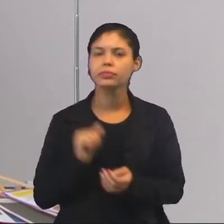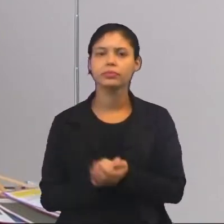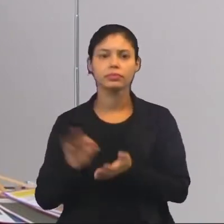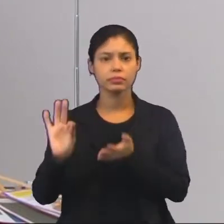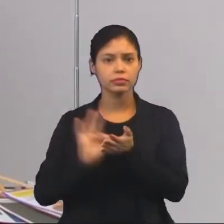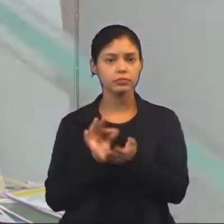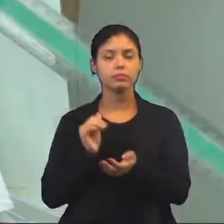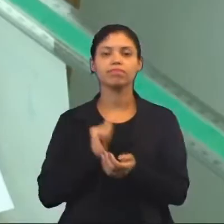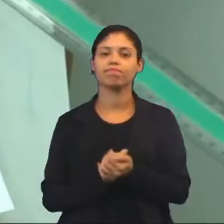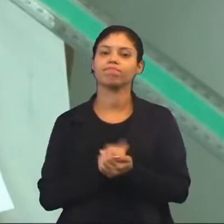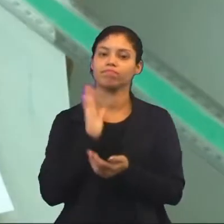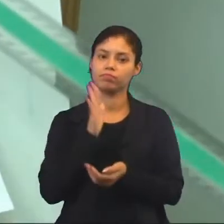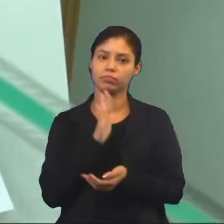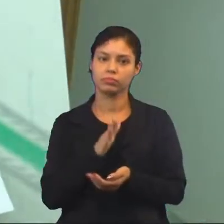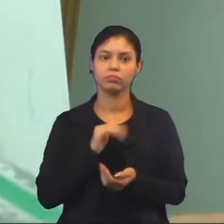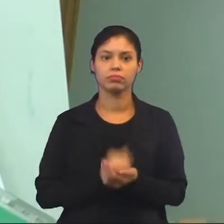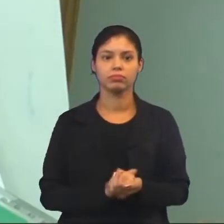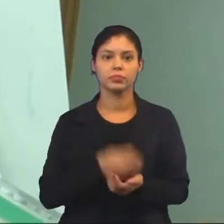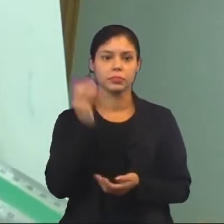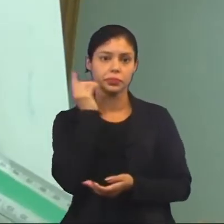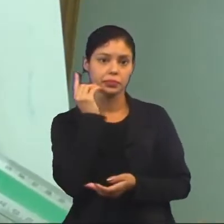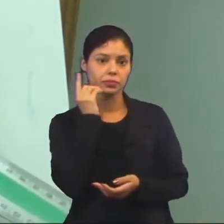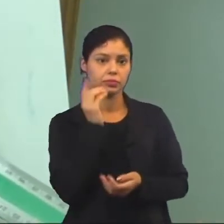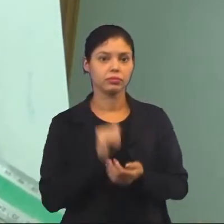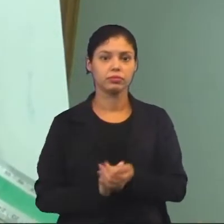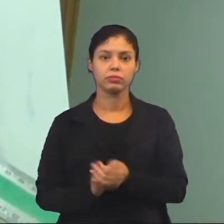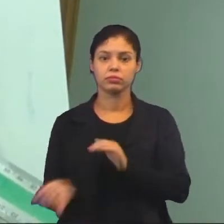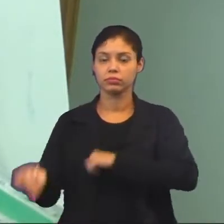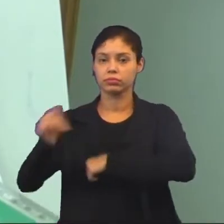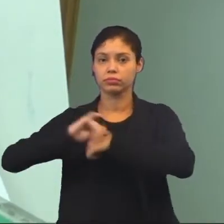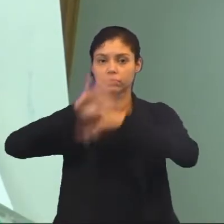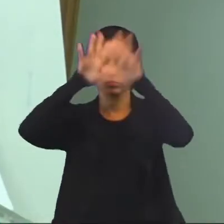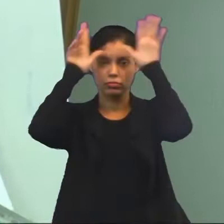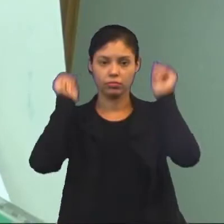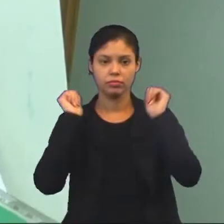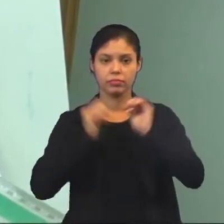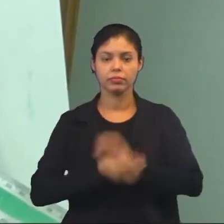casos suspeitos de dengue por dia na capital acreana.